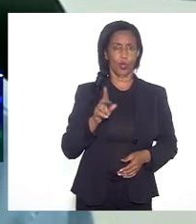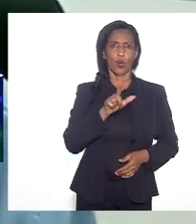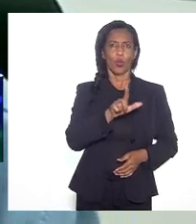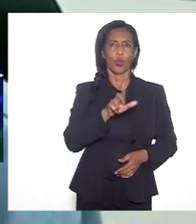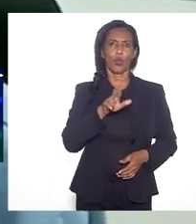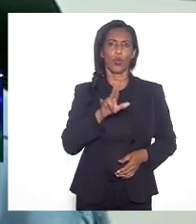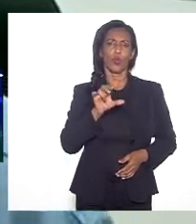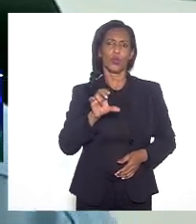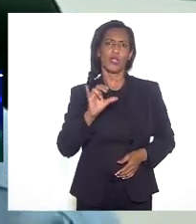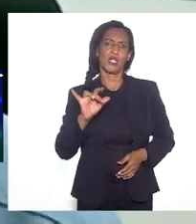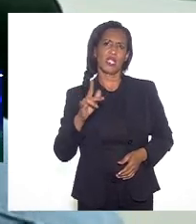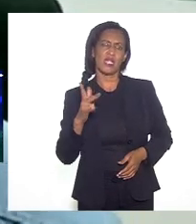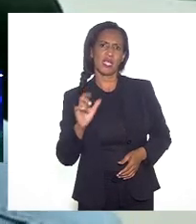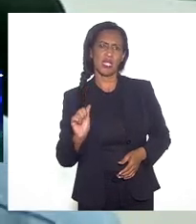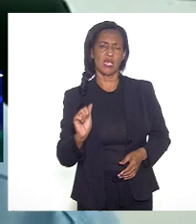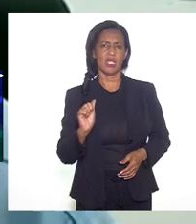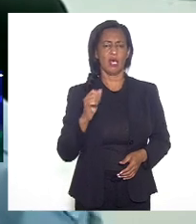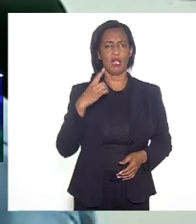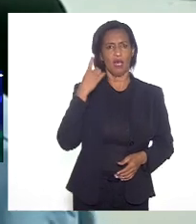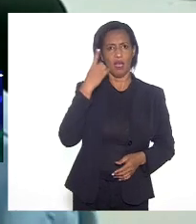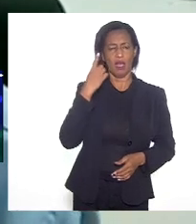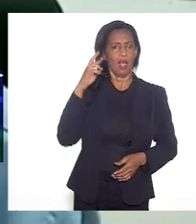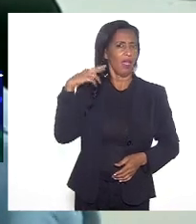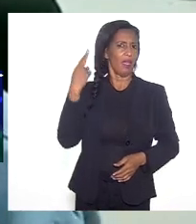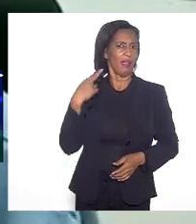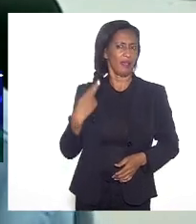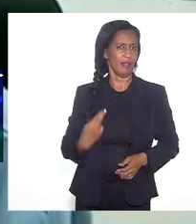Lucinha, deputada Renata Souza,